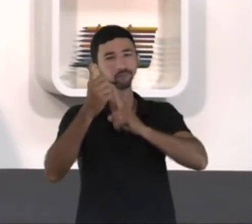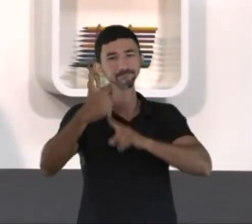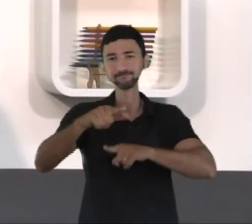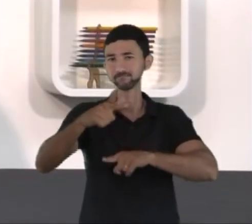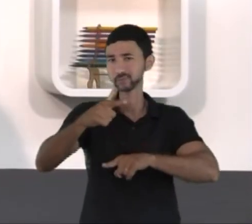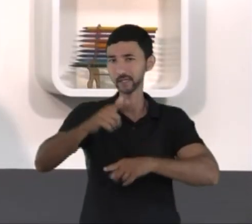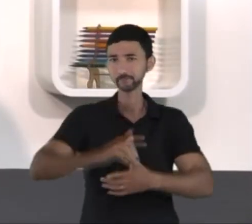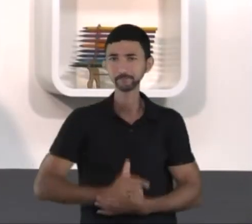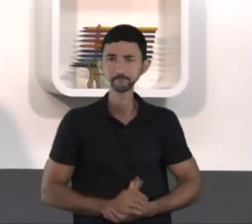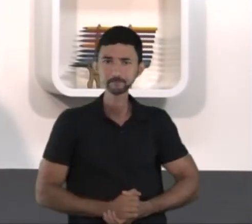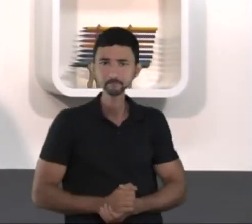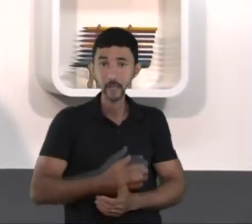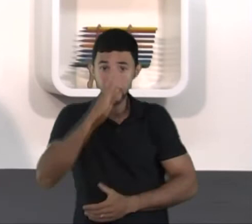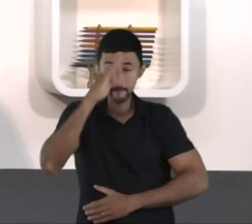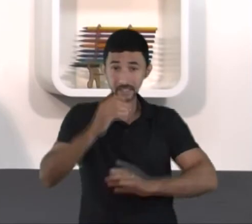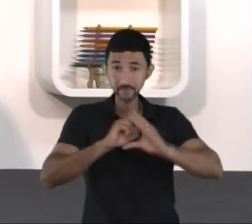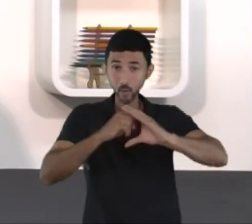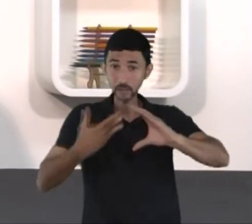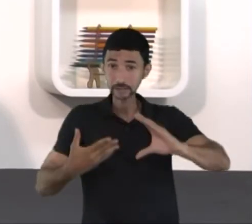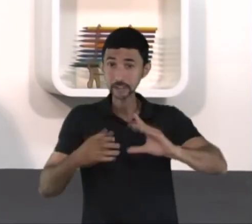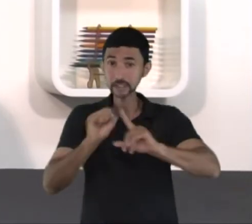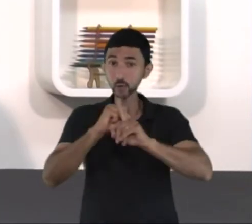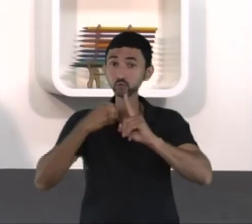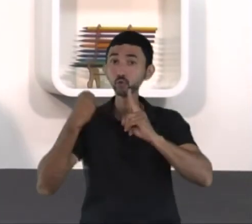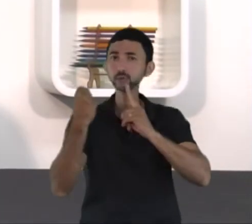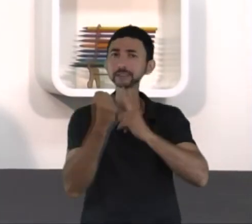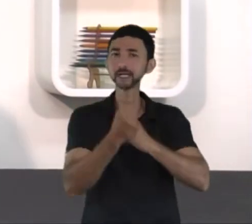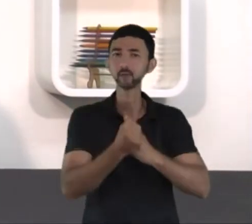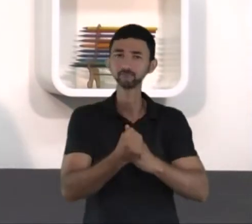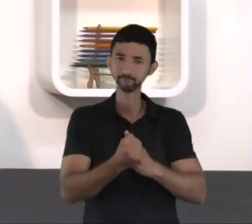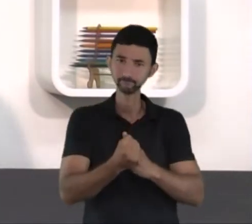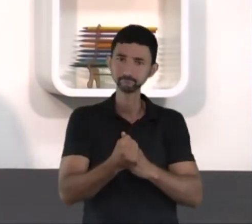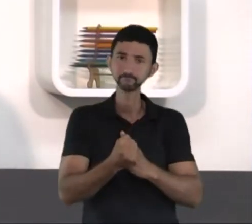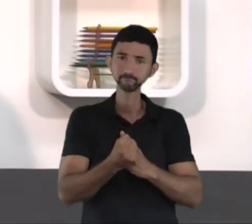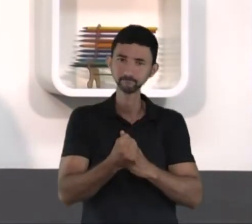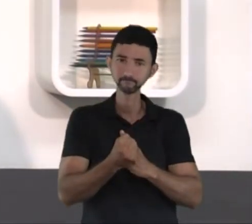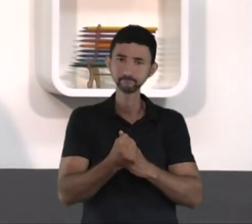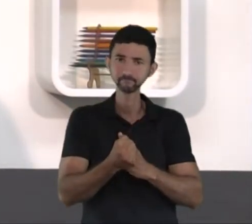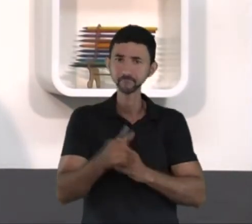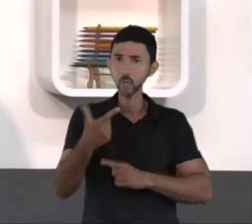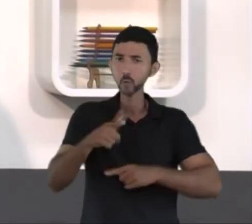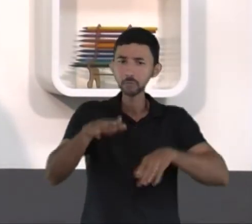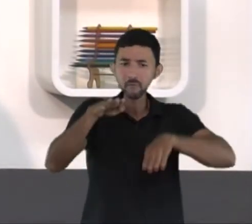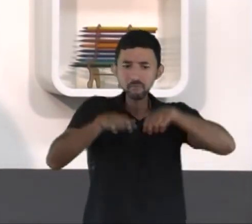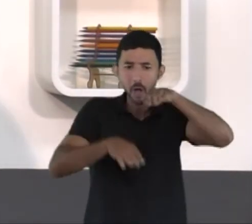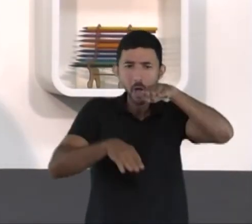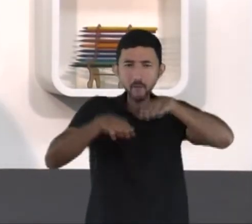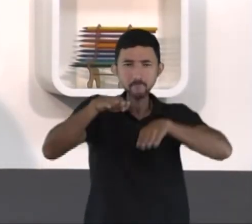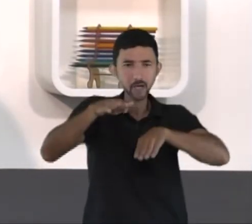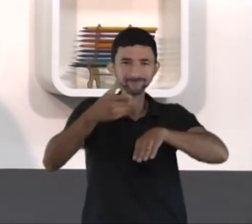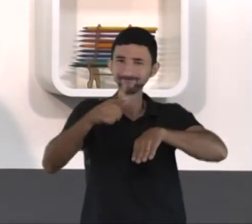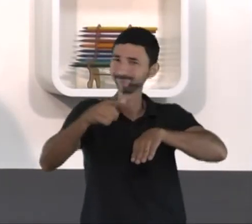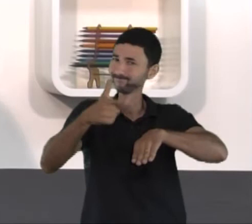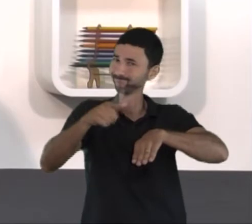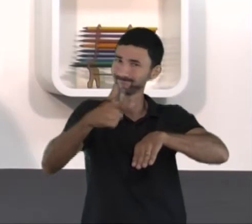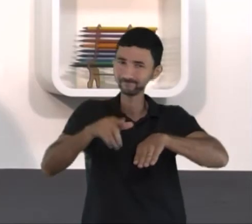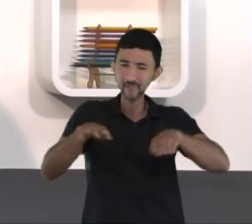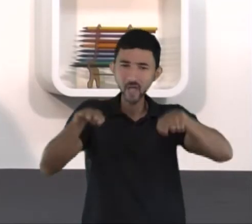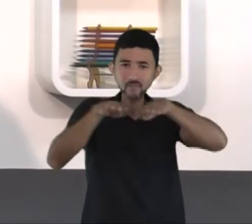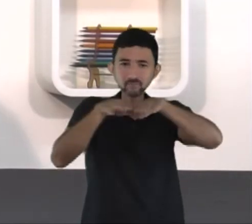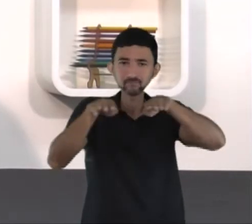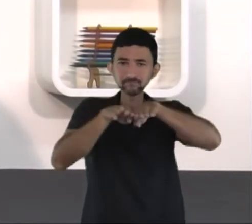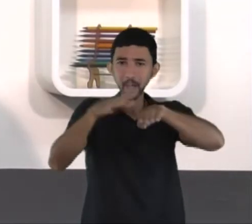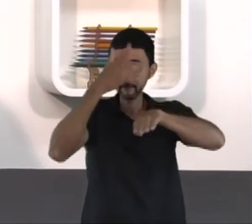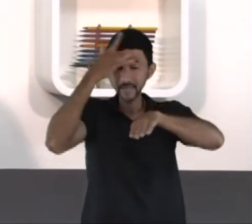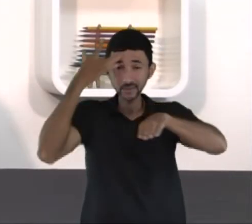principal característica do socialismo. Socialismo, social, né? Não existe desigualdade na sociedade. Todo mundo vai ser